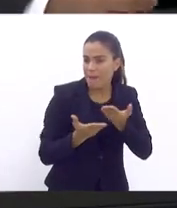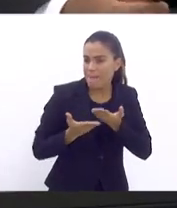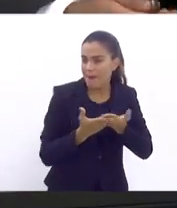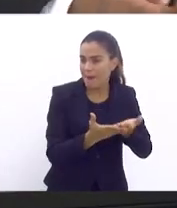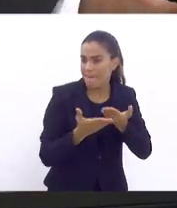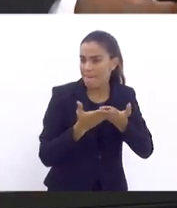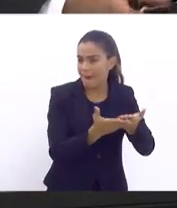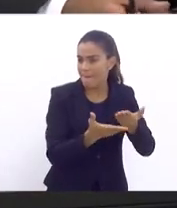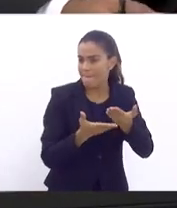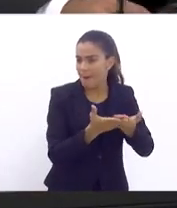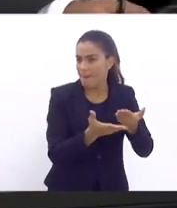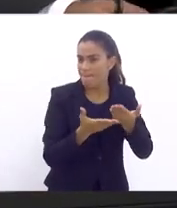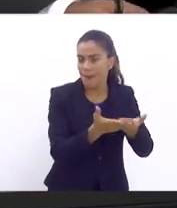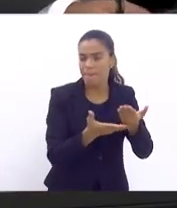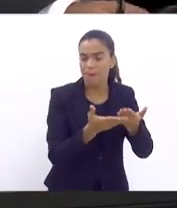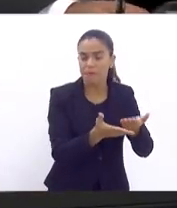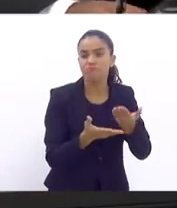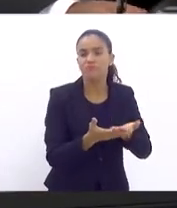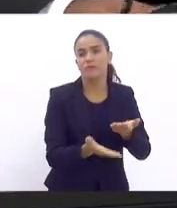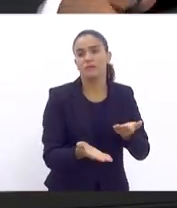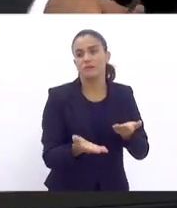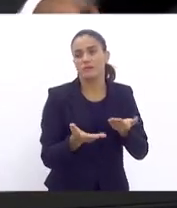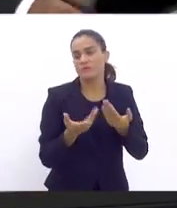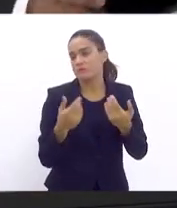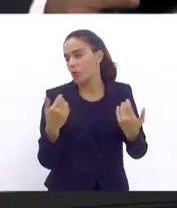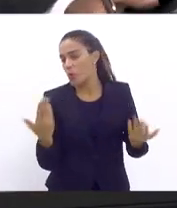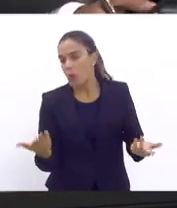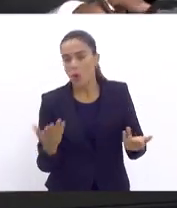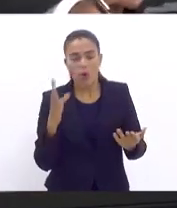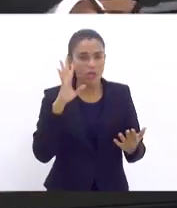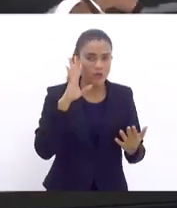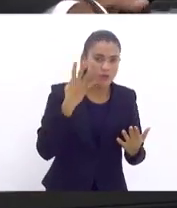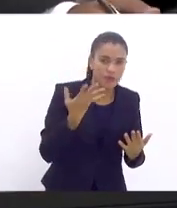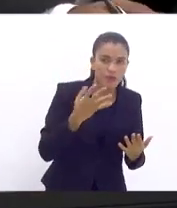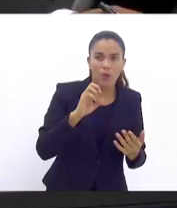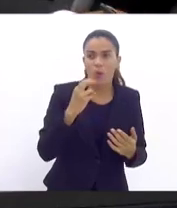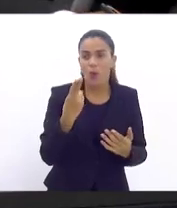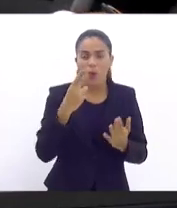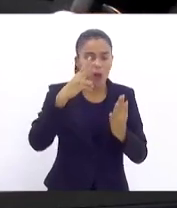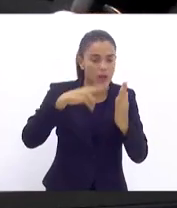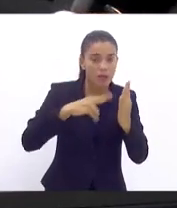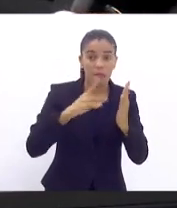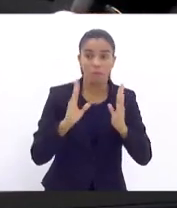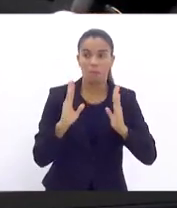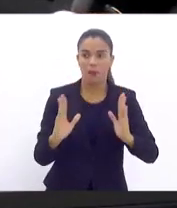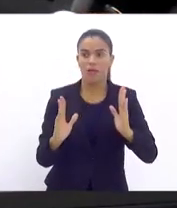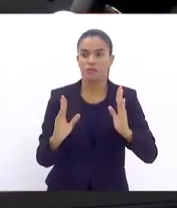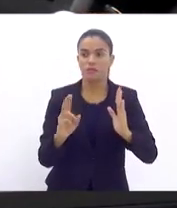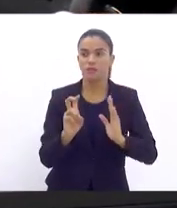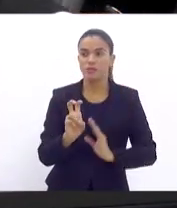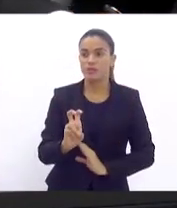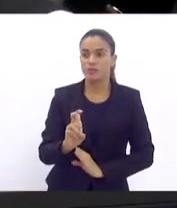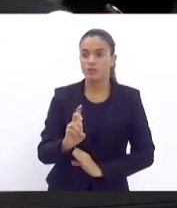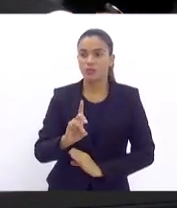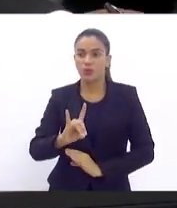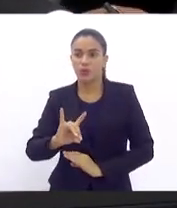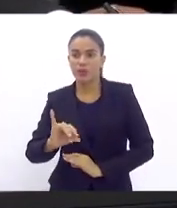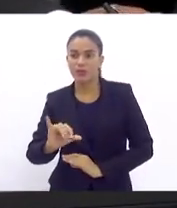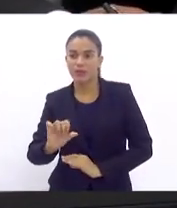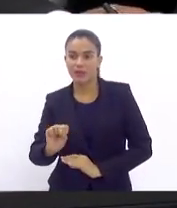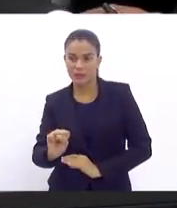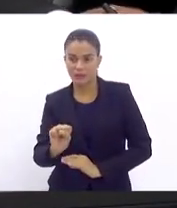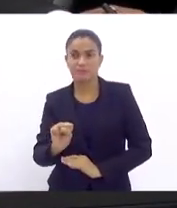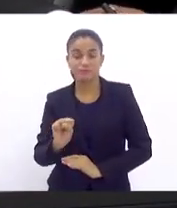serão despachadas ou resolvidas ou publicar na prática de cinco dias Qual é que qual é que essa